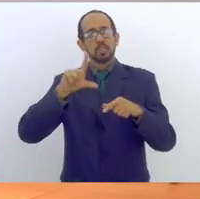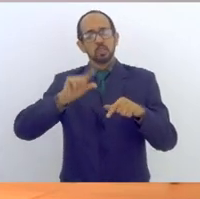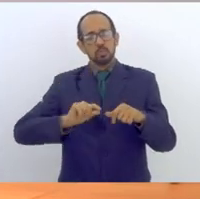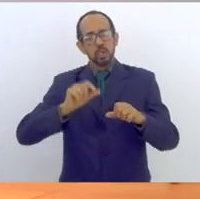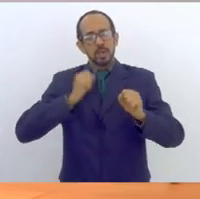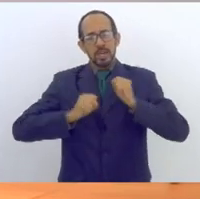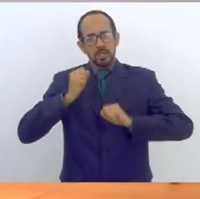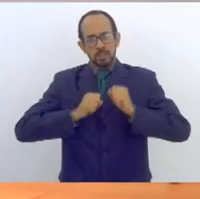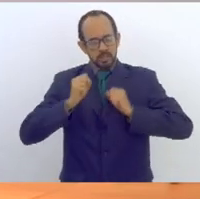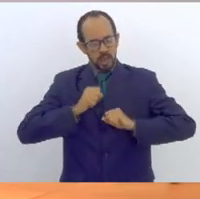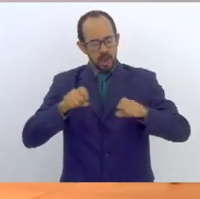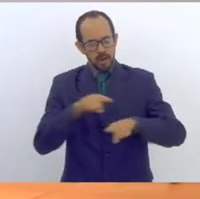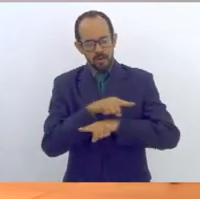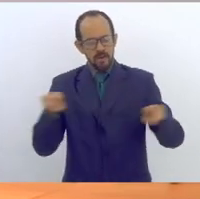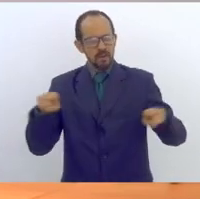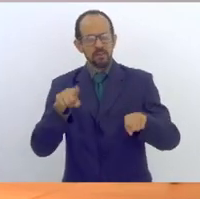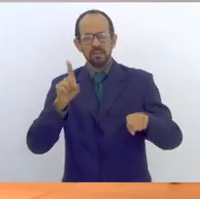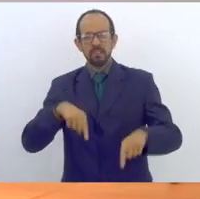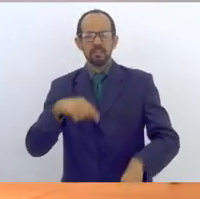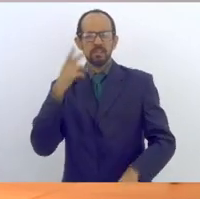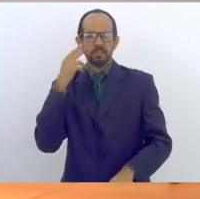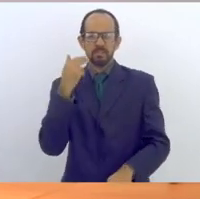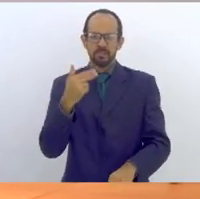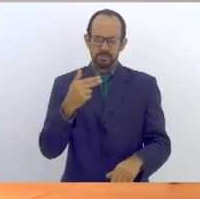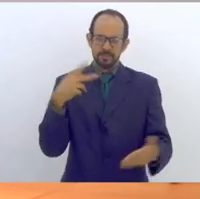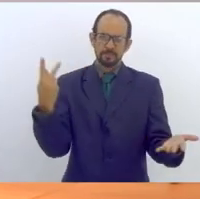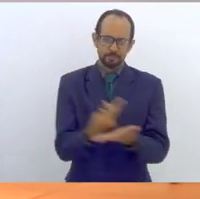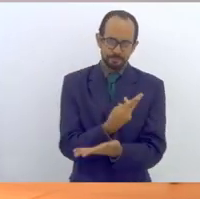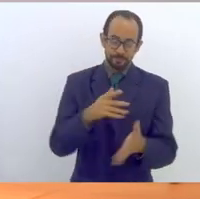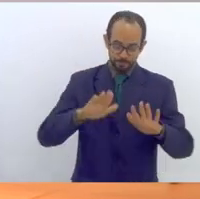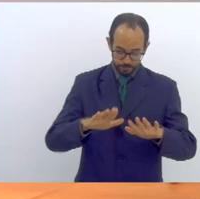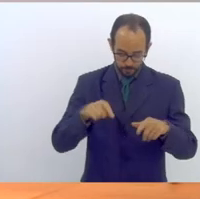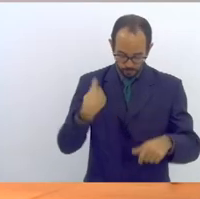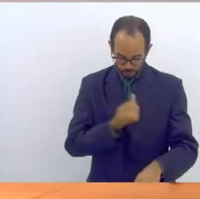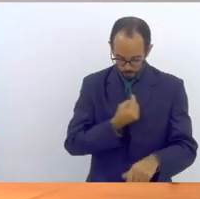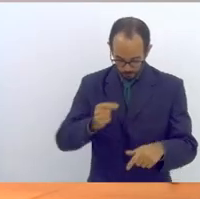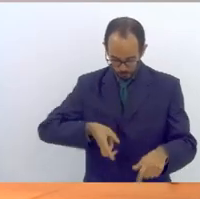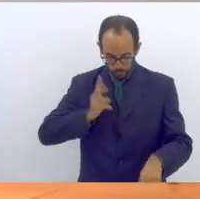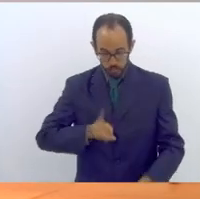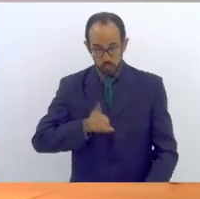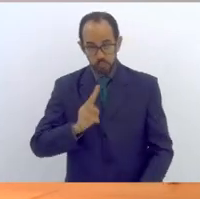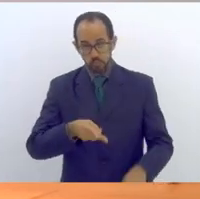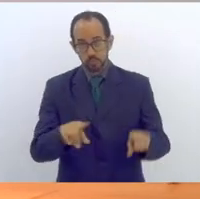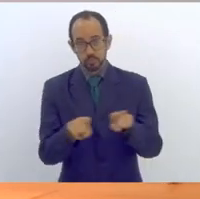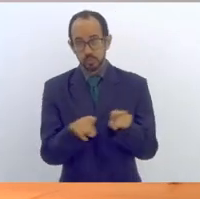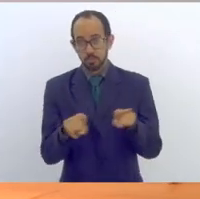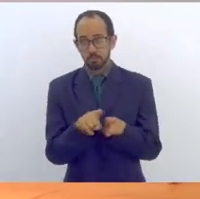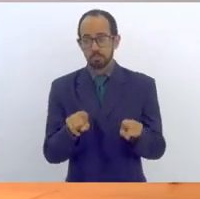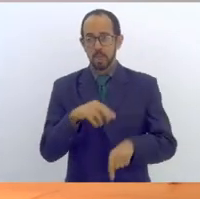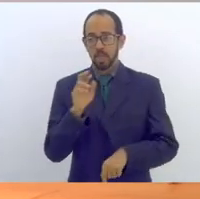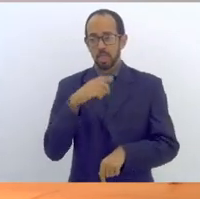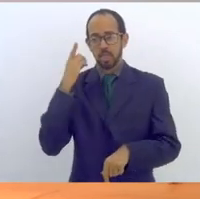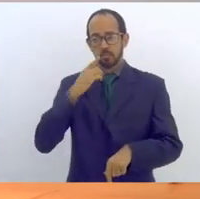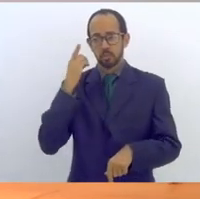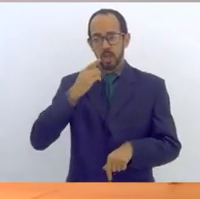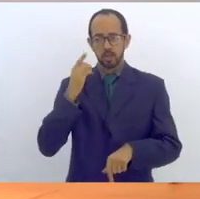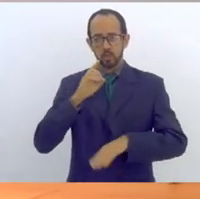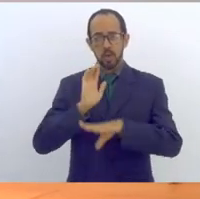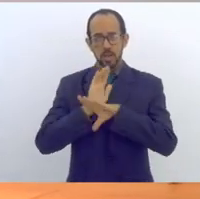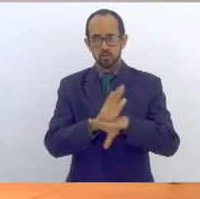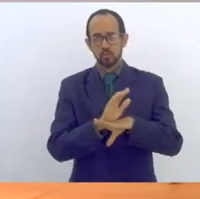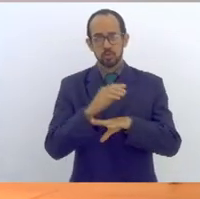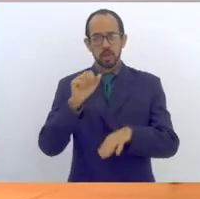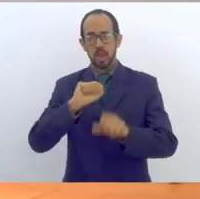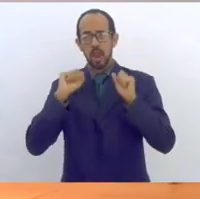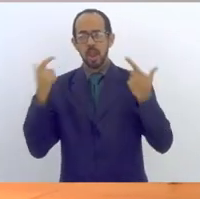que nos parece bem natural Ok e nós continuamos ainda né Deputado com ajuda da alerj sempre